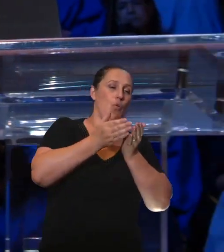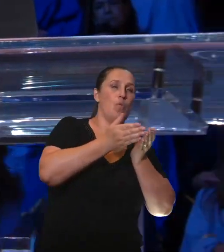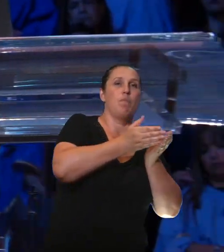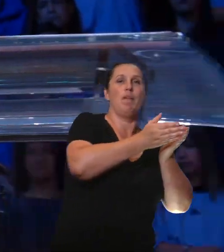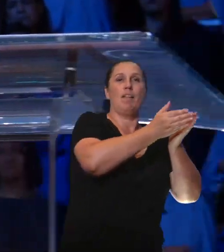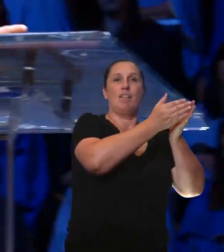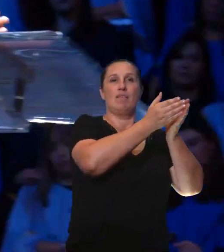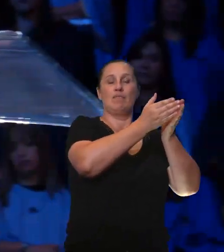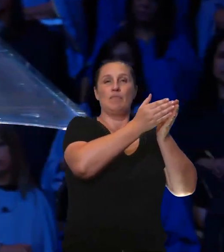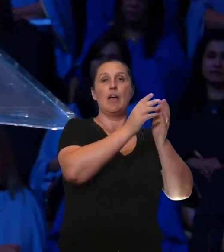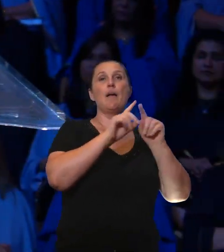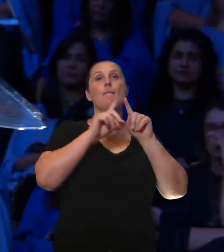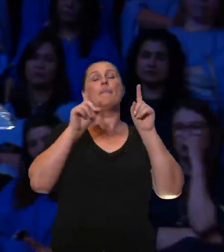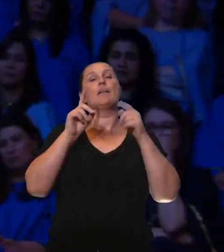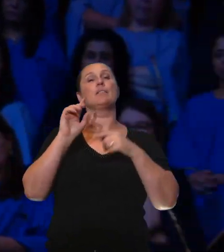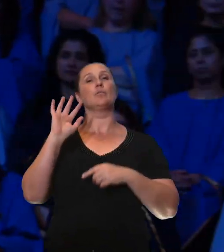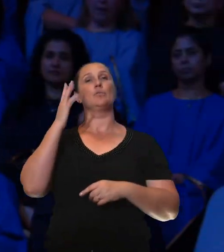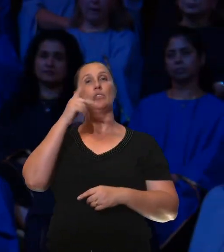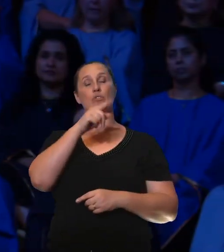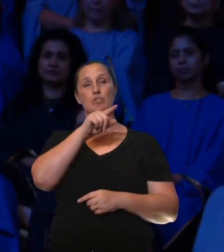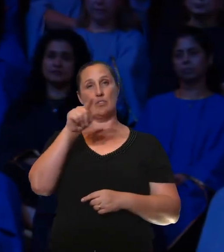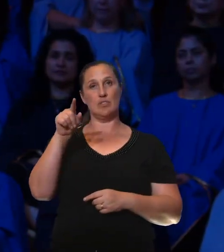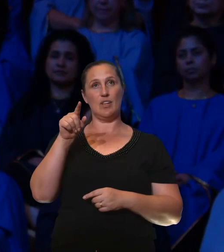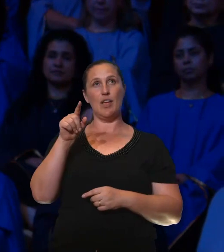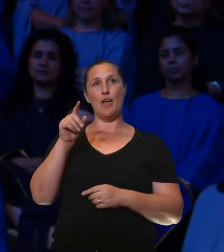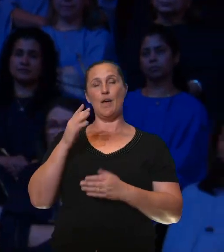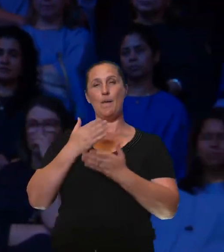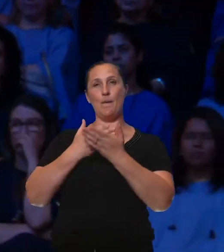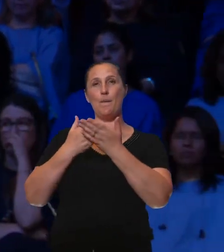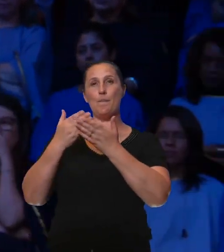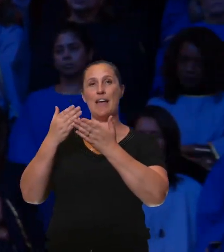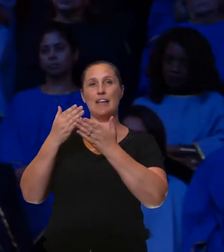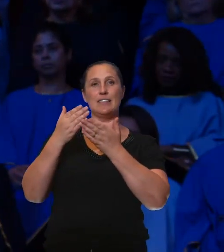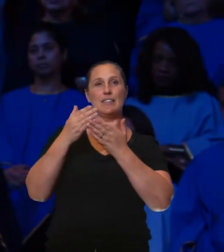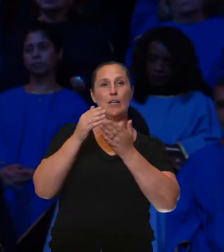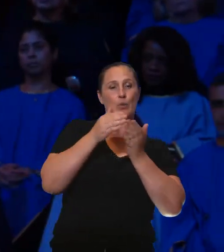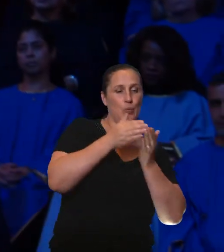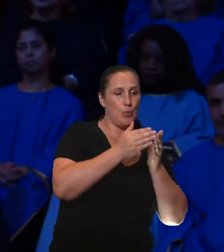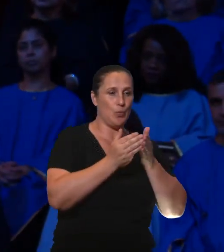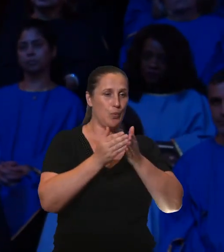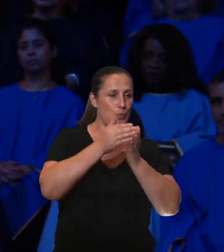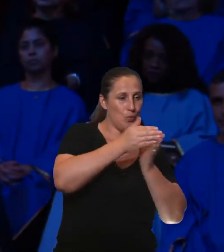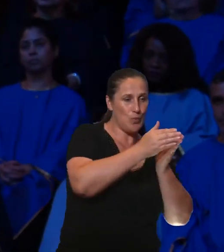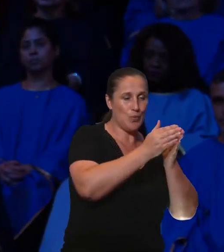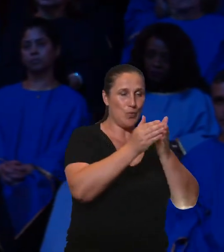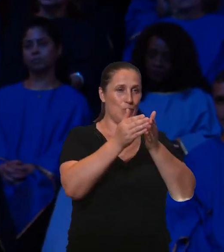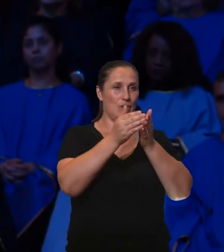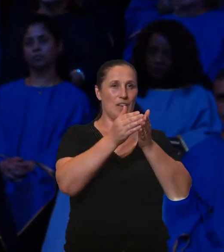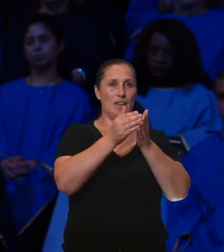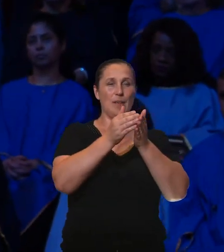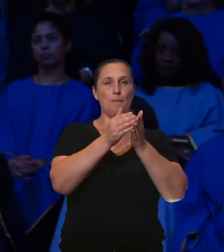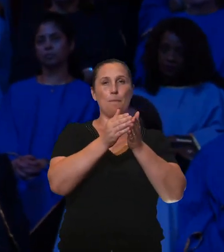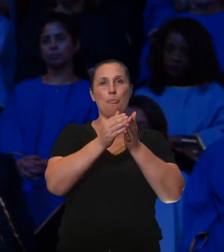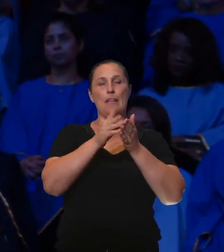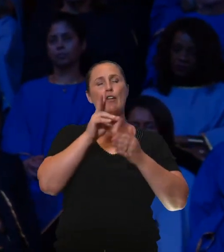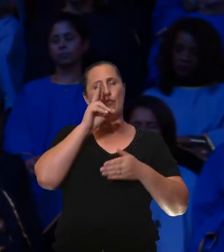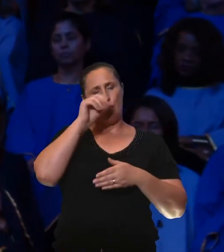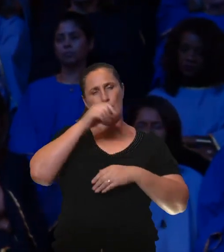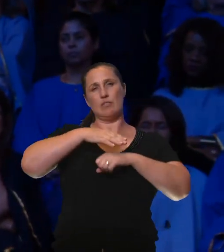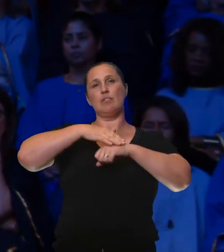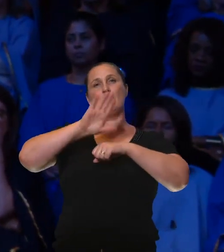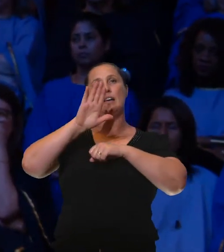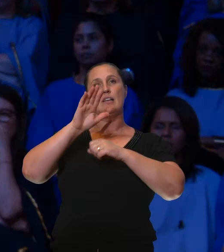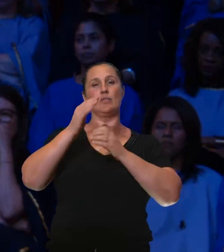você começa a navegar zigue-zagueando, você faz muito mais esforço para andar